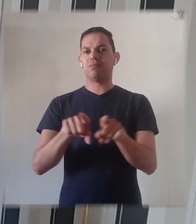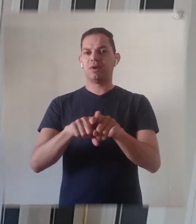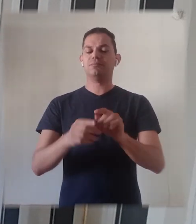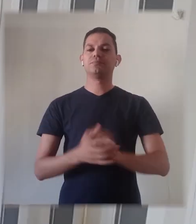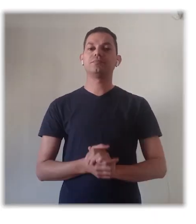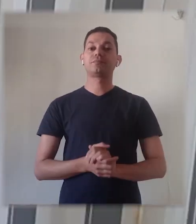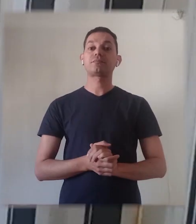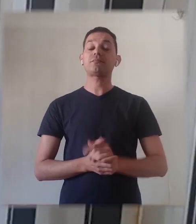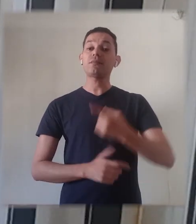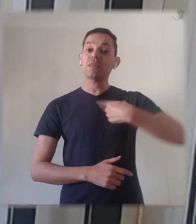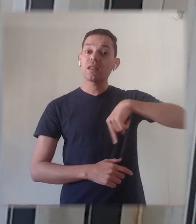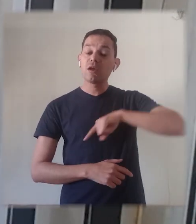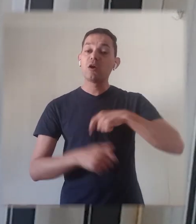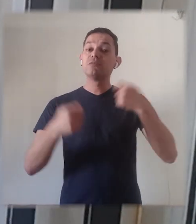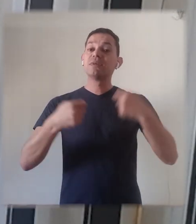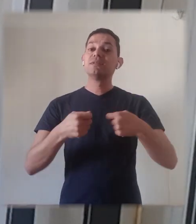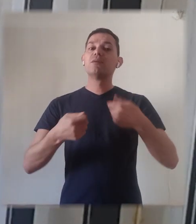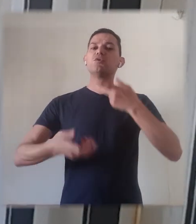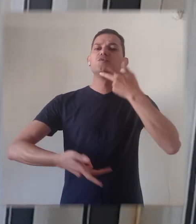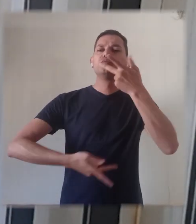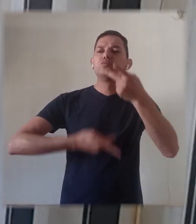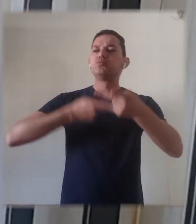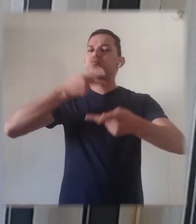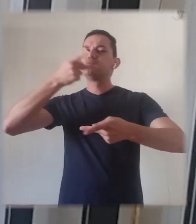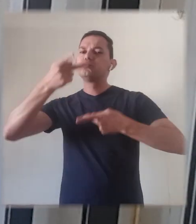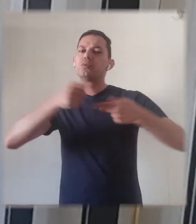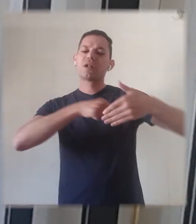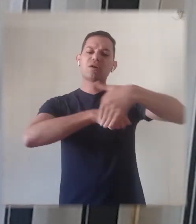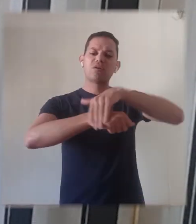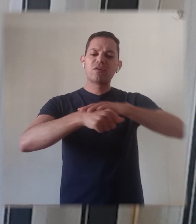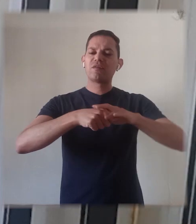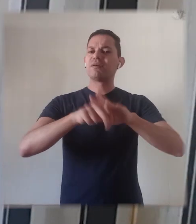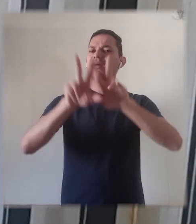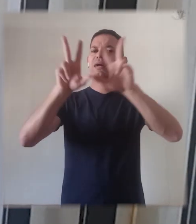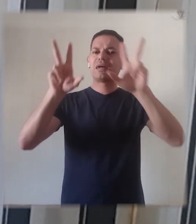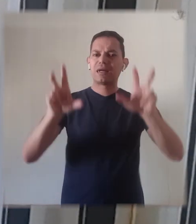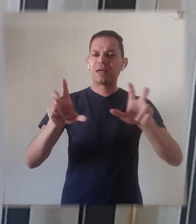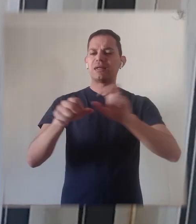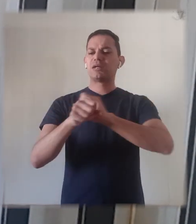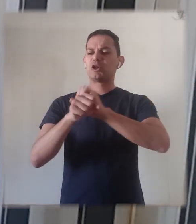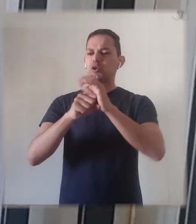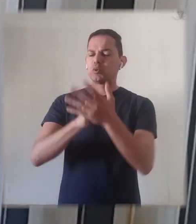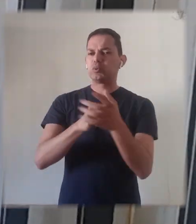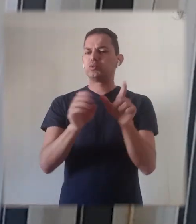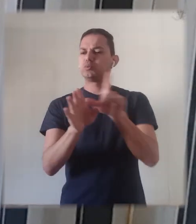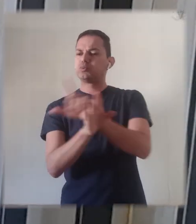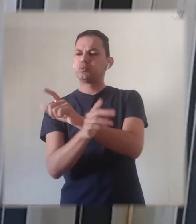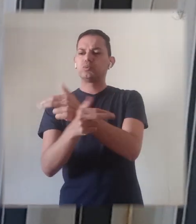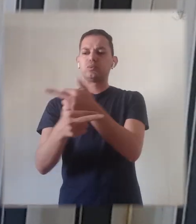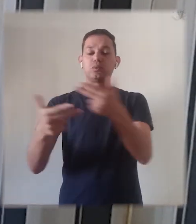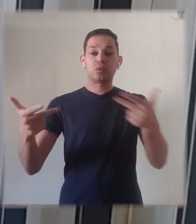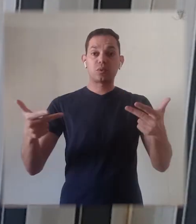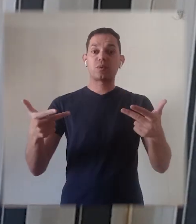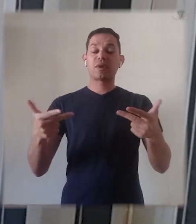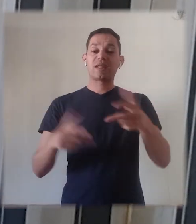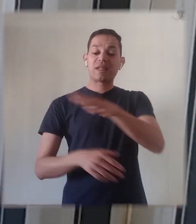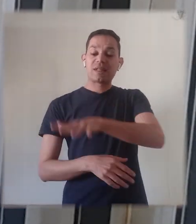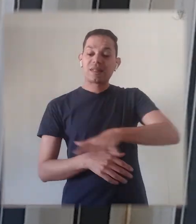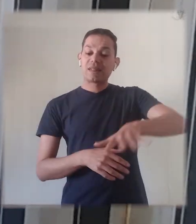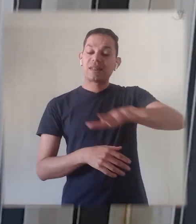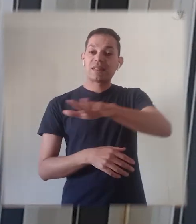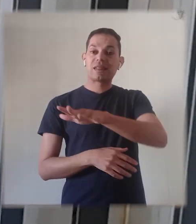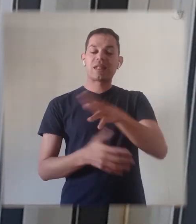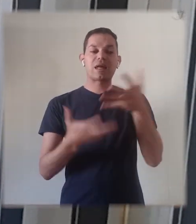caminho também. A gente precisa falar sobre o que está acontecendo e sobre aquilo que passou, tá? É bem recomendado, dentro